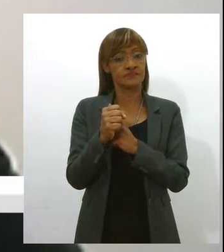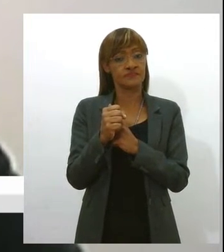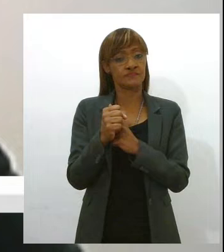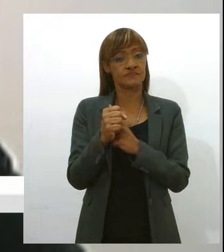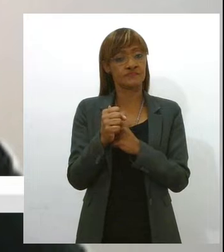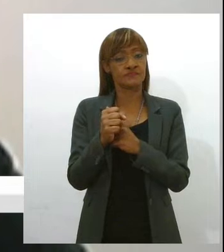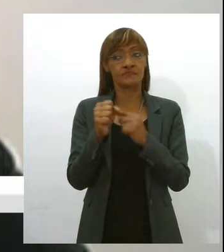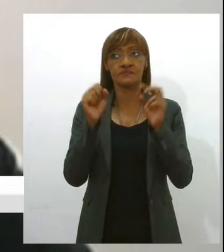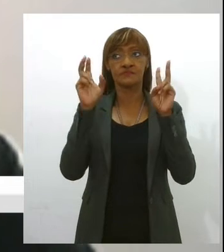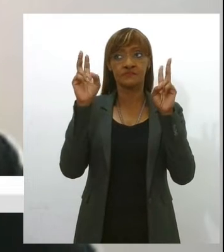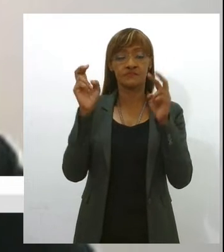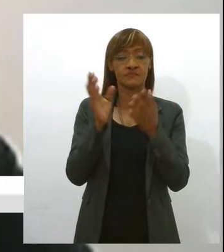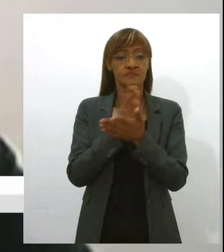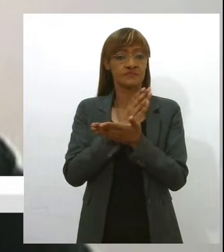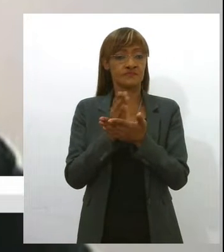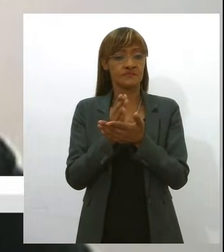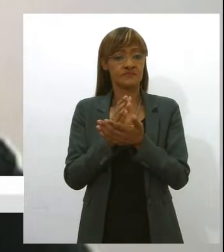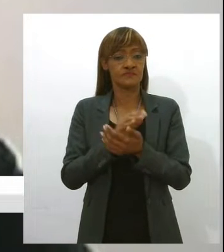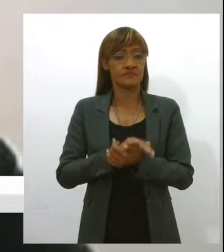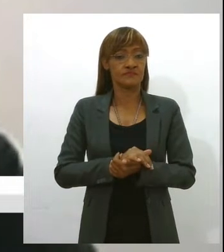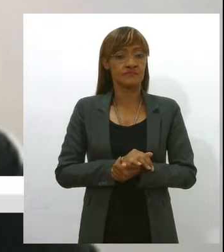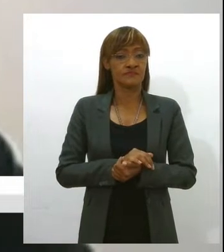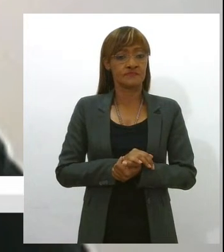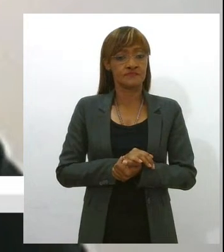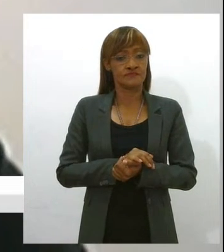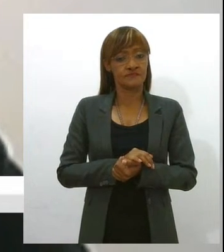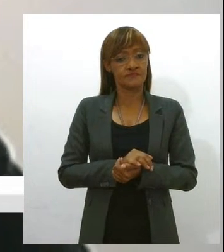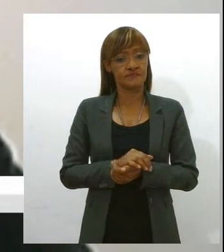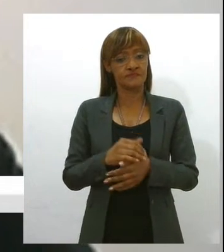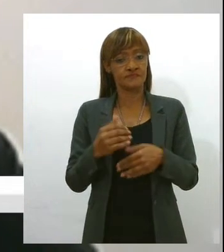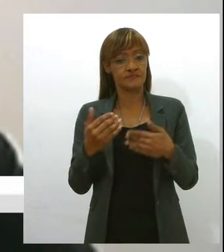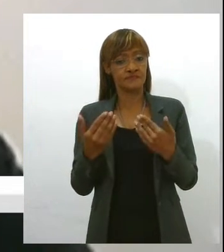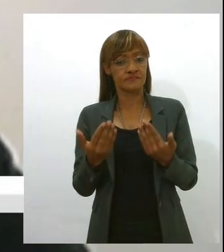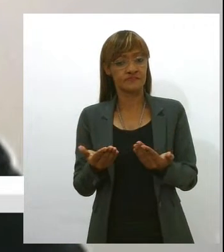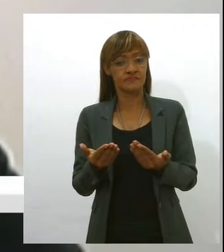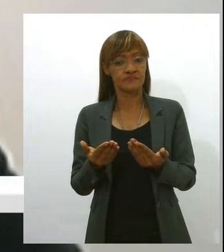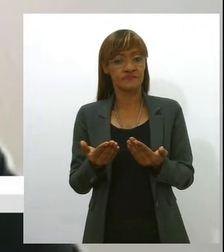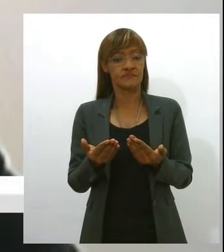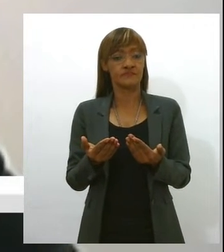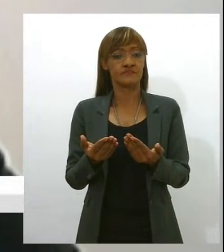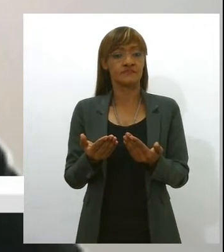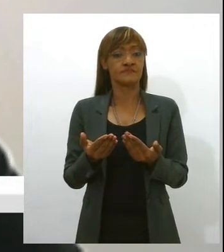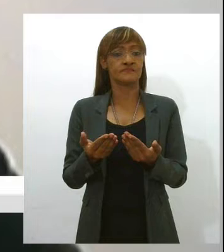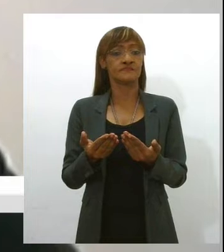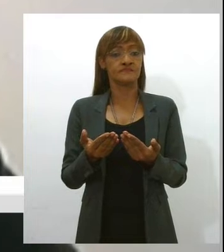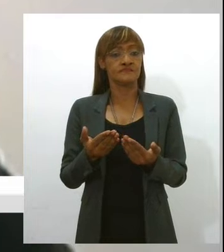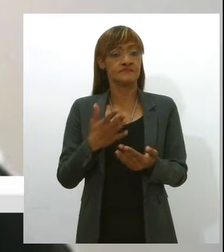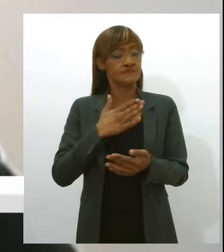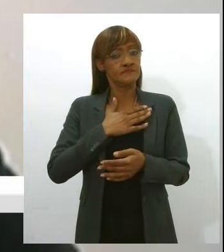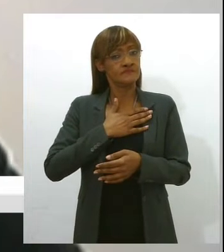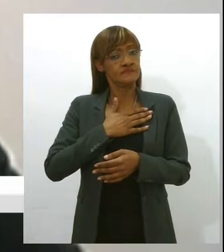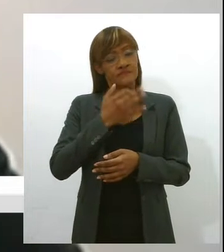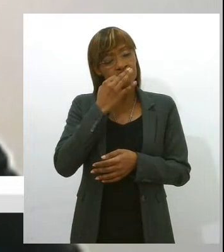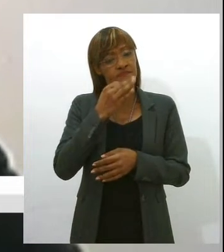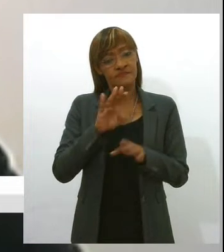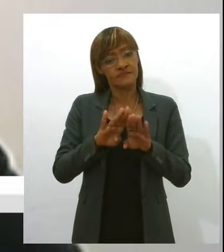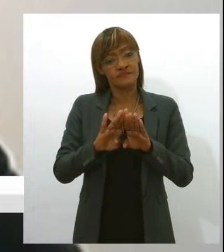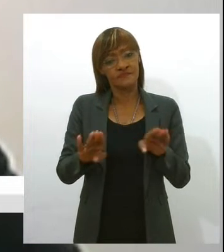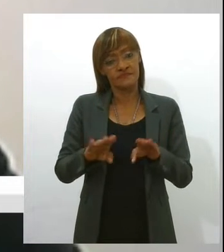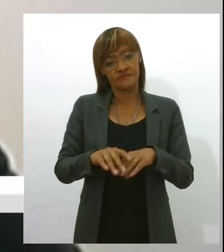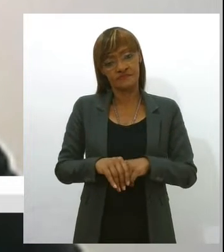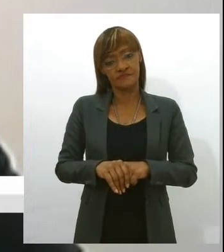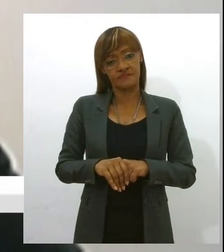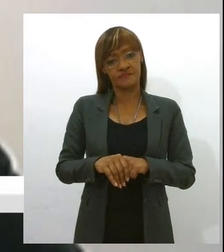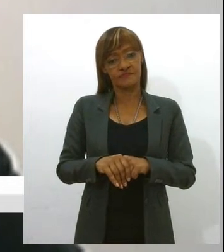mais polêmicos e tudo. Então, assim, meus estalos foram mais nesse sentido, assim, de me ajudar a me definir